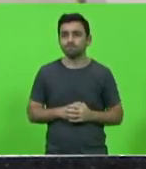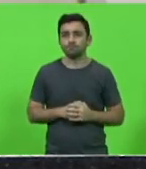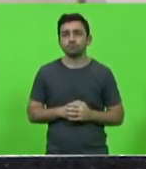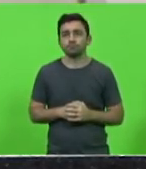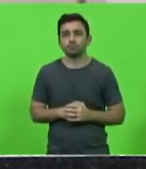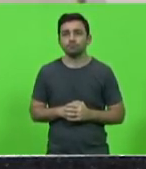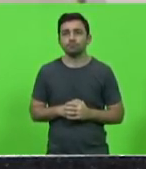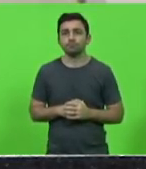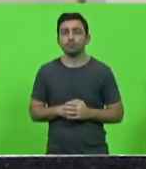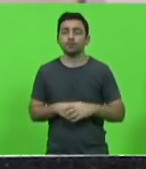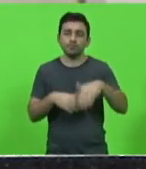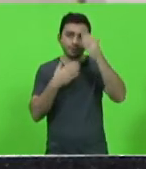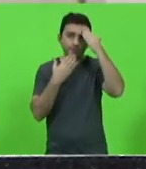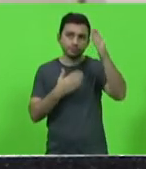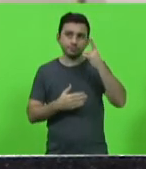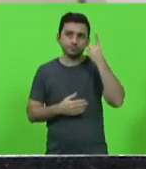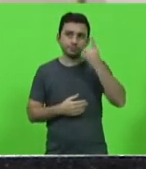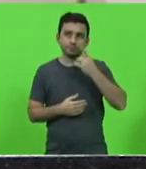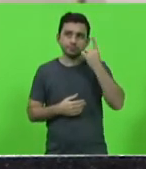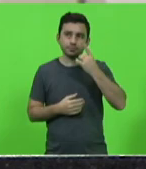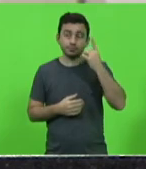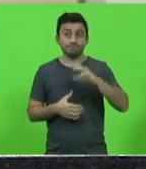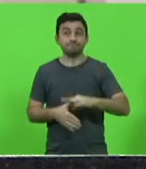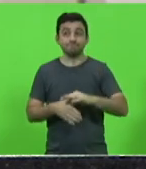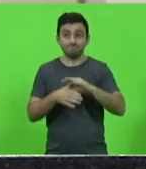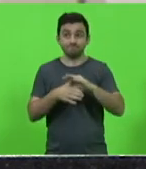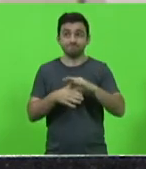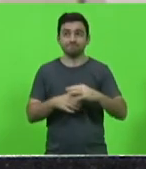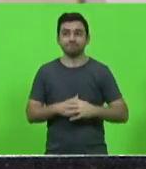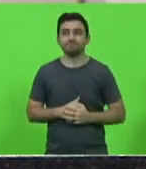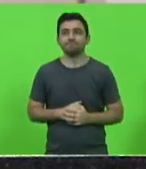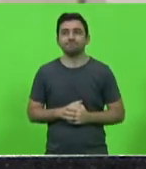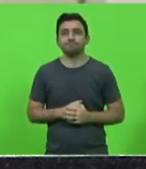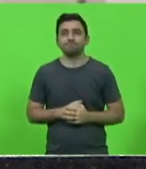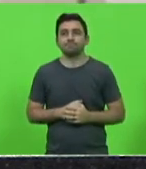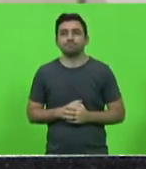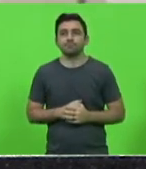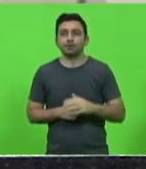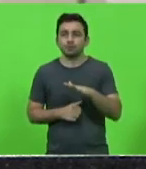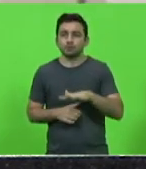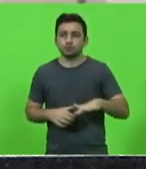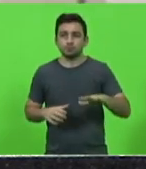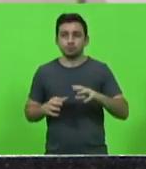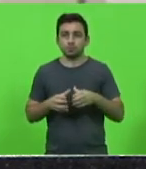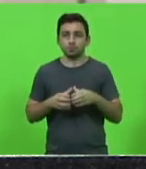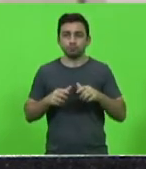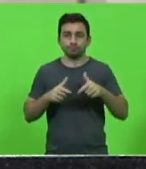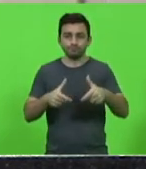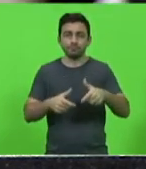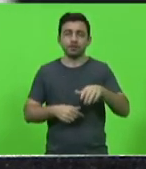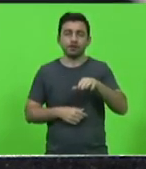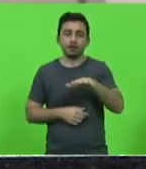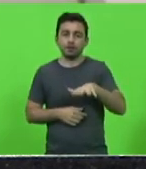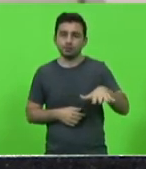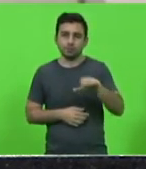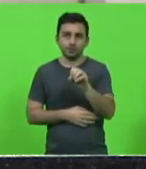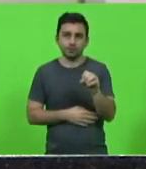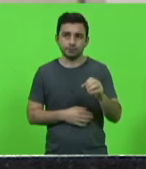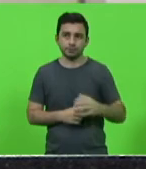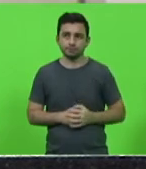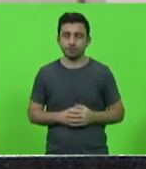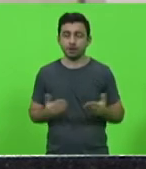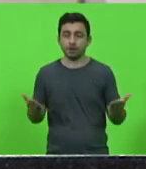Obrigado, deputado, grande líder, né? Dessa grande frente parlamentar do Oeste. Bloco